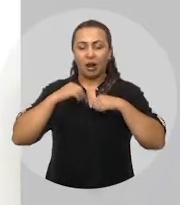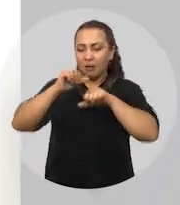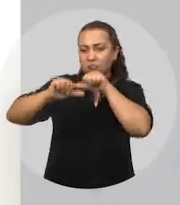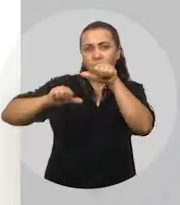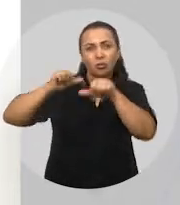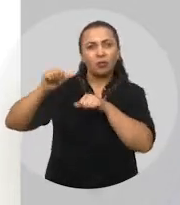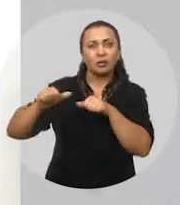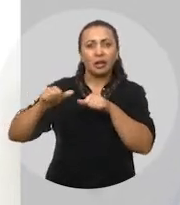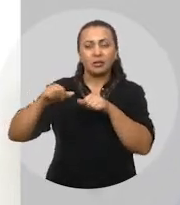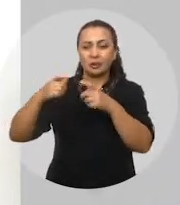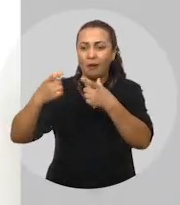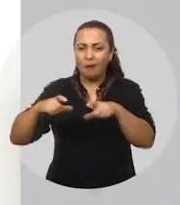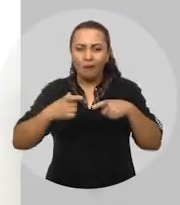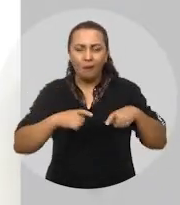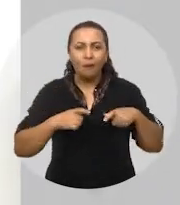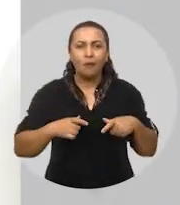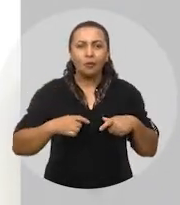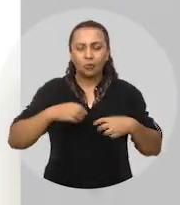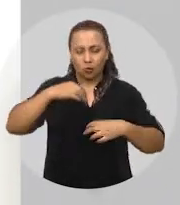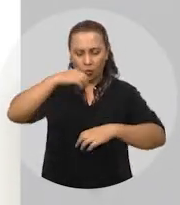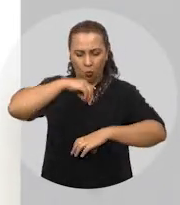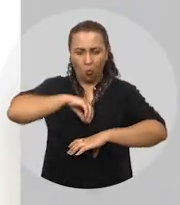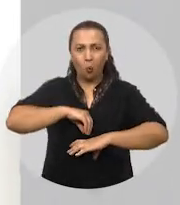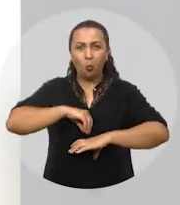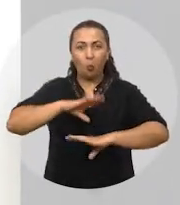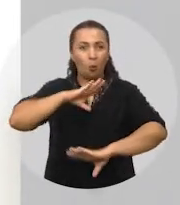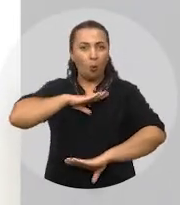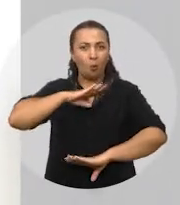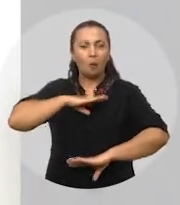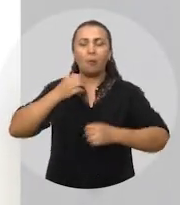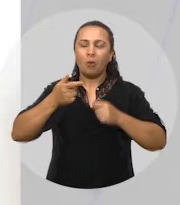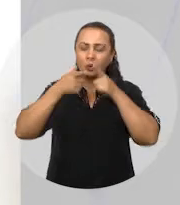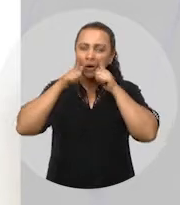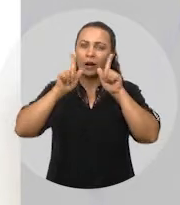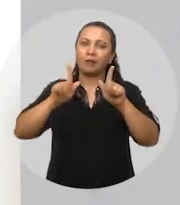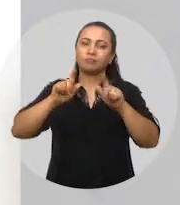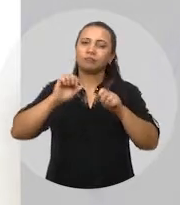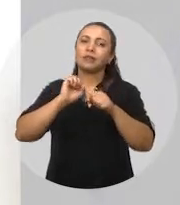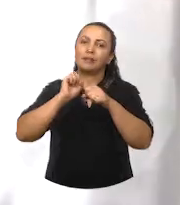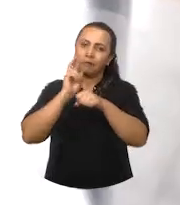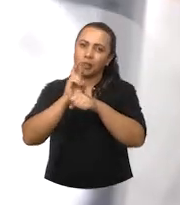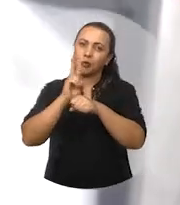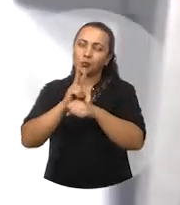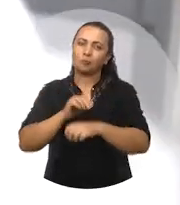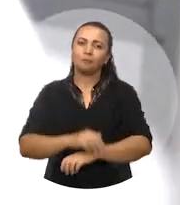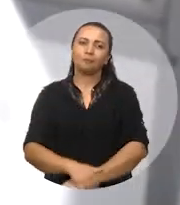né, onde ocorra essa mutação, pode ocasionar um vírus com uma gravidade maior.